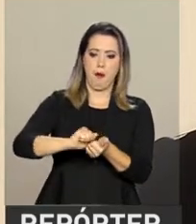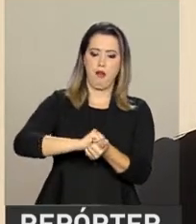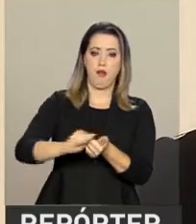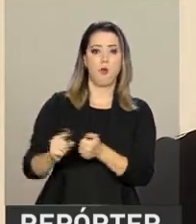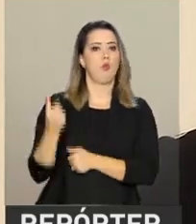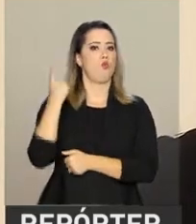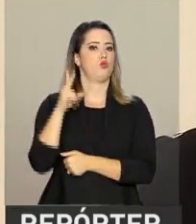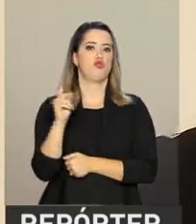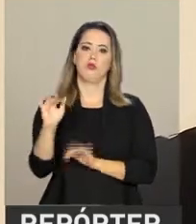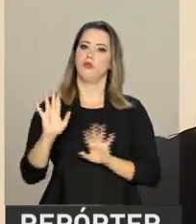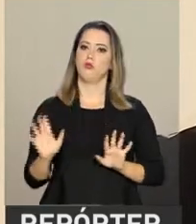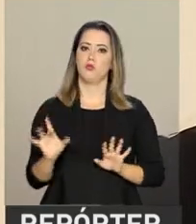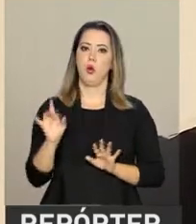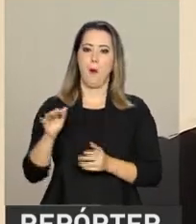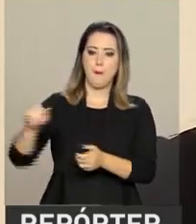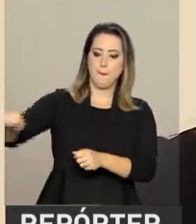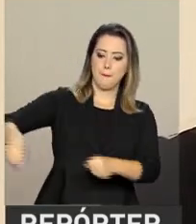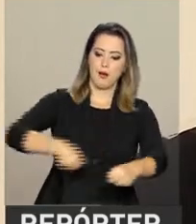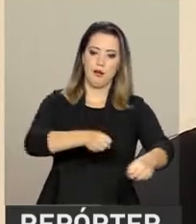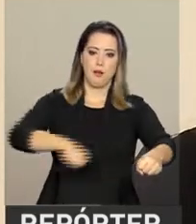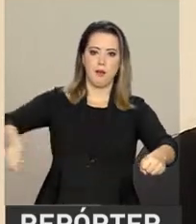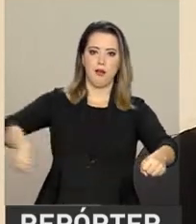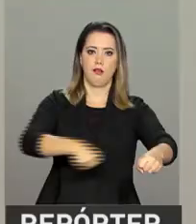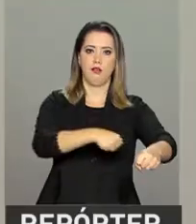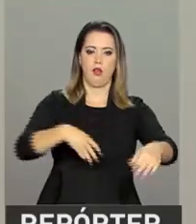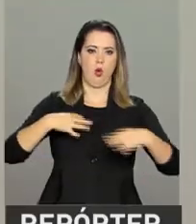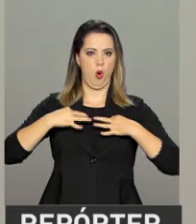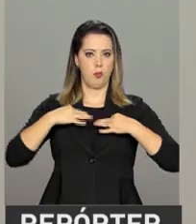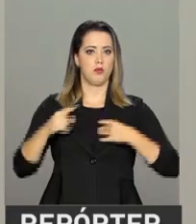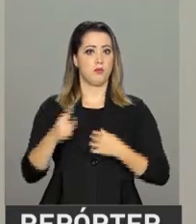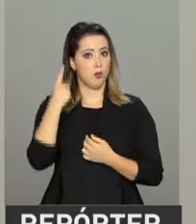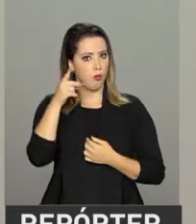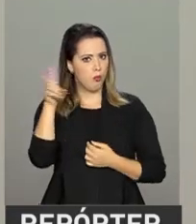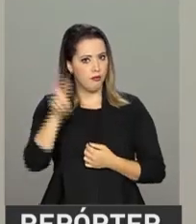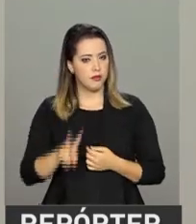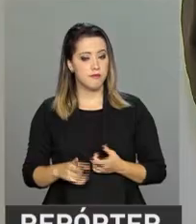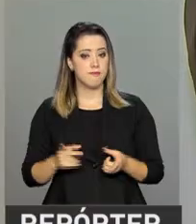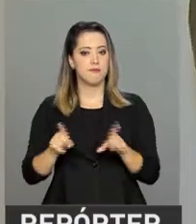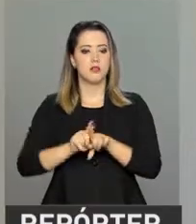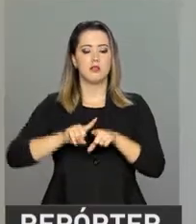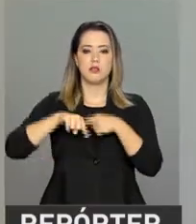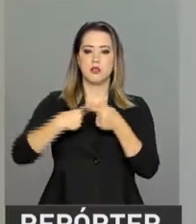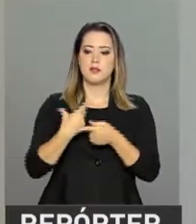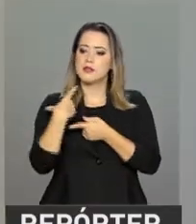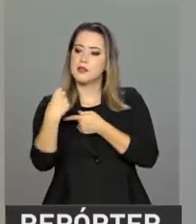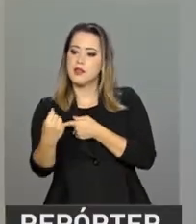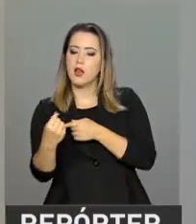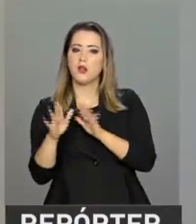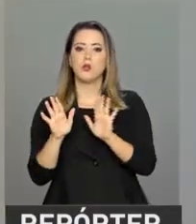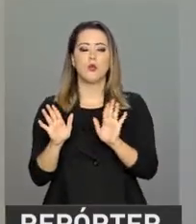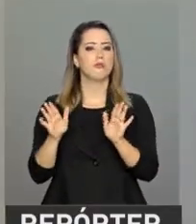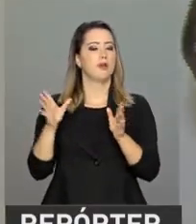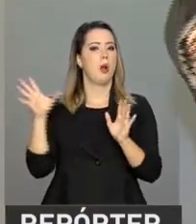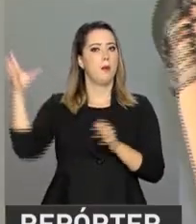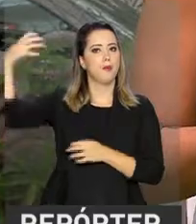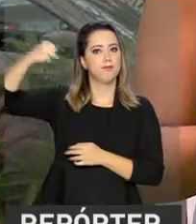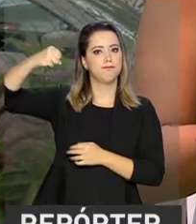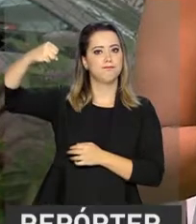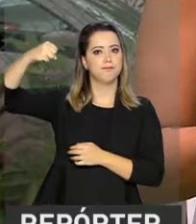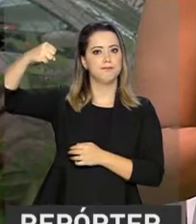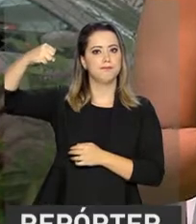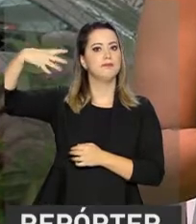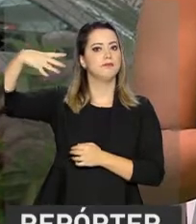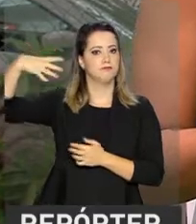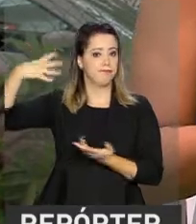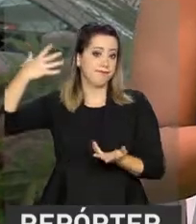único dia passar lá também um único dia evitar é saiu do quarto deixar a luz acesa no